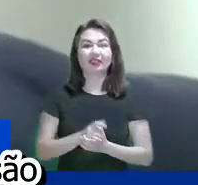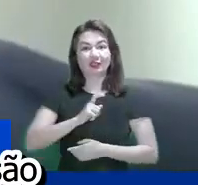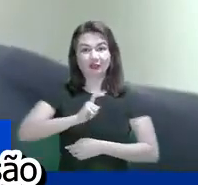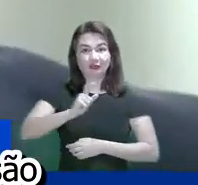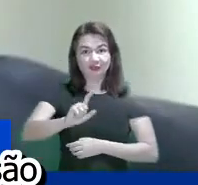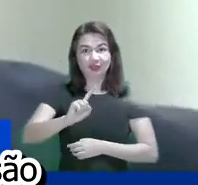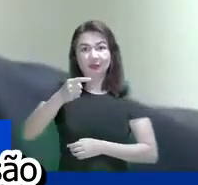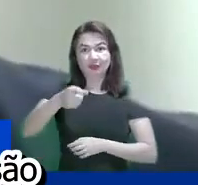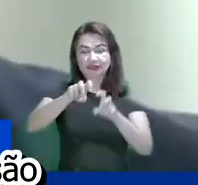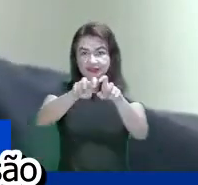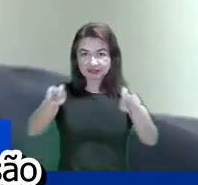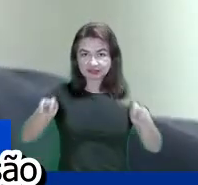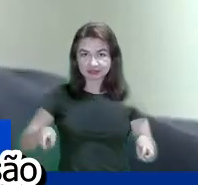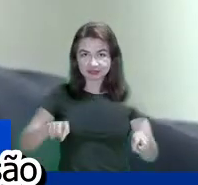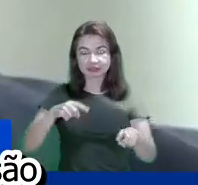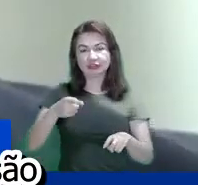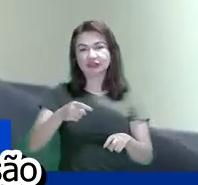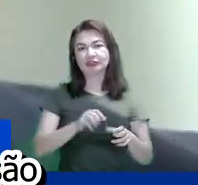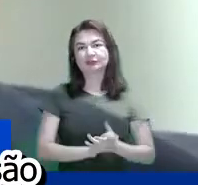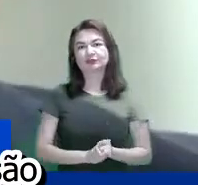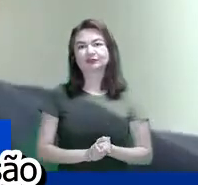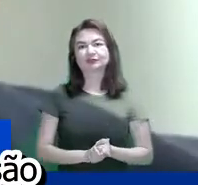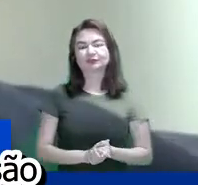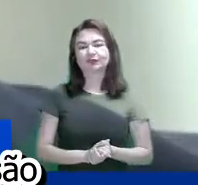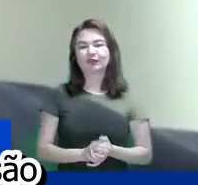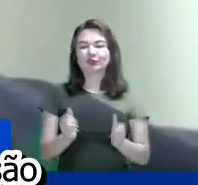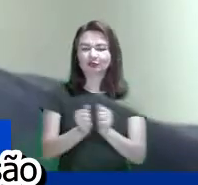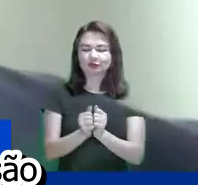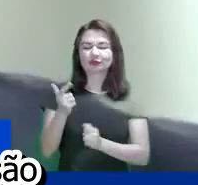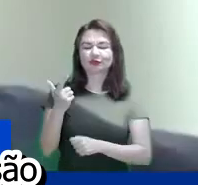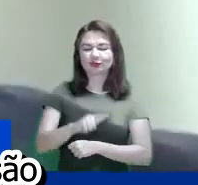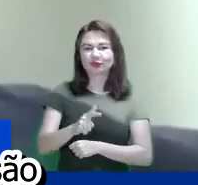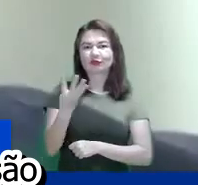a próxima sessão, na semana que vem, estaremos juntos novamente às 16 horas,